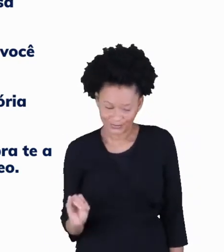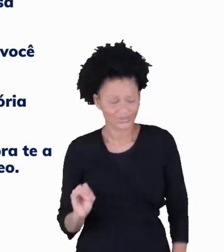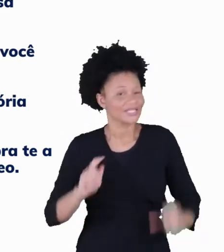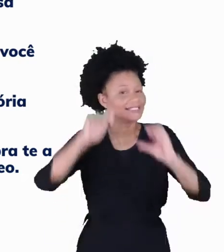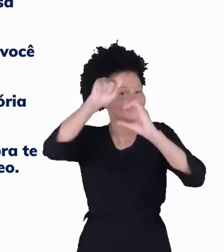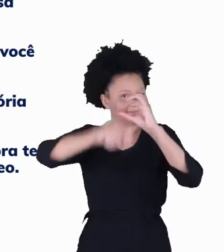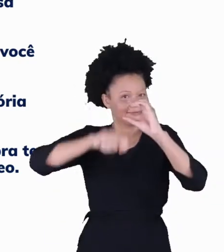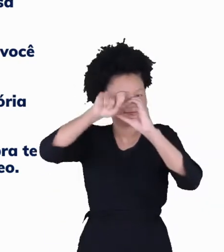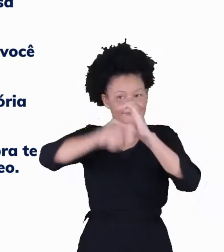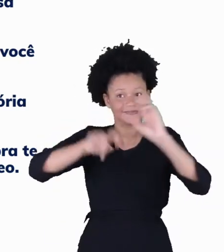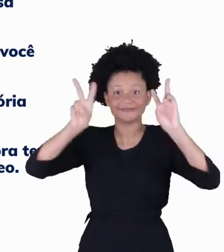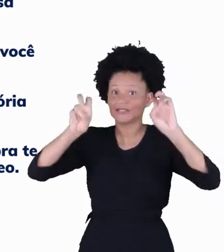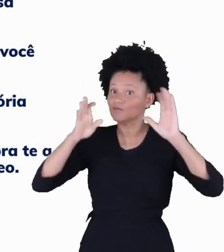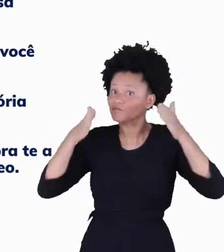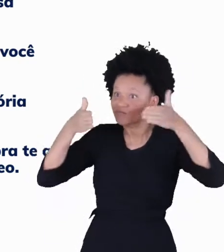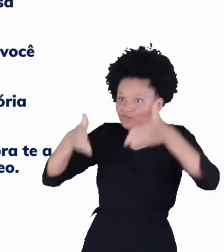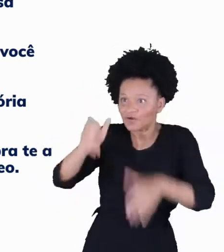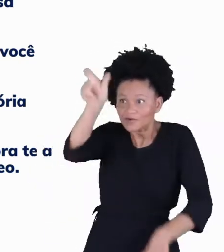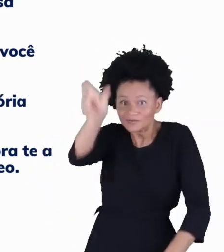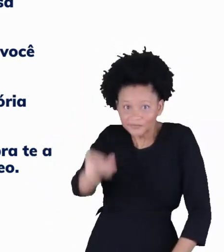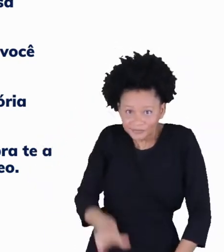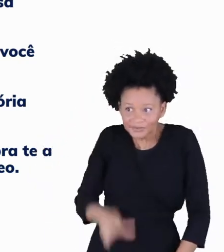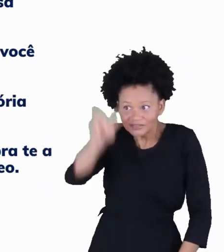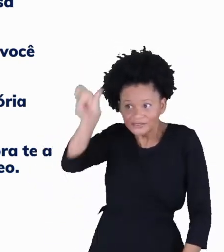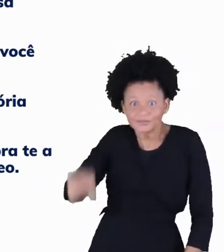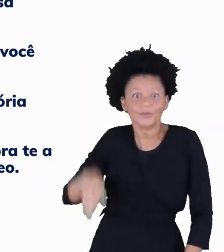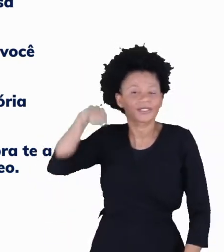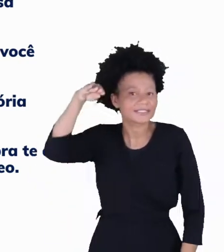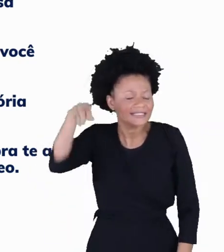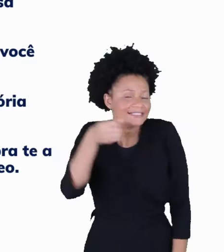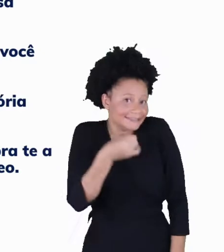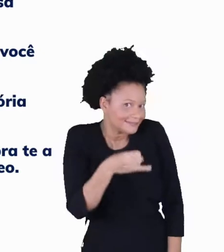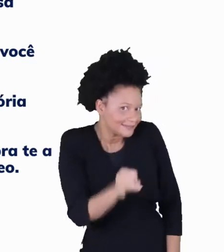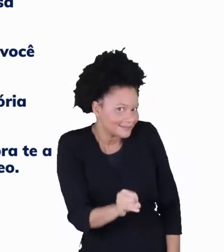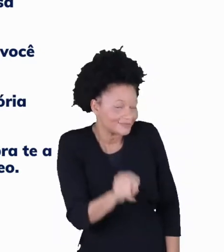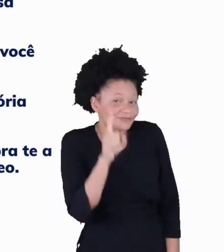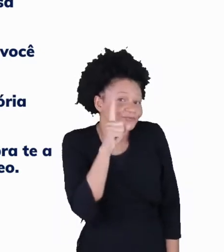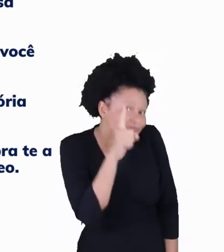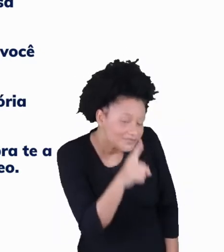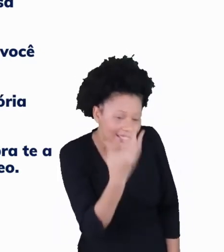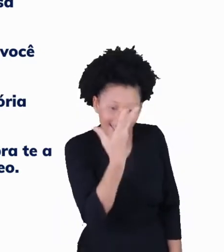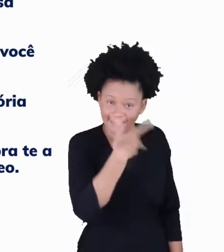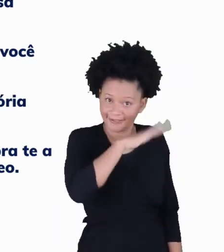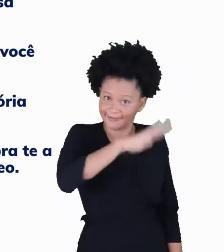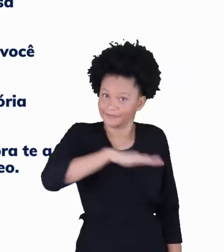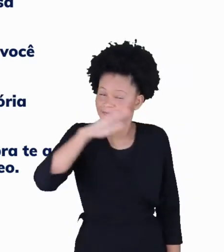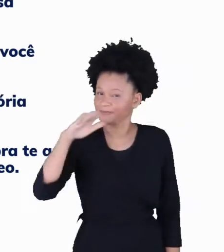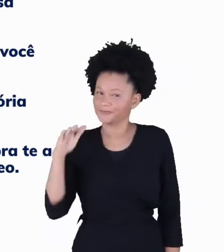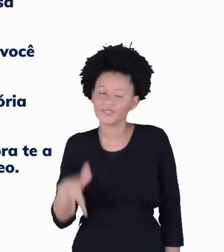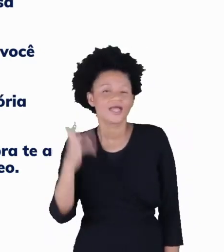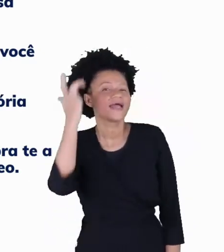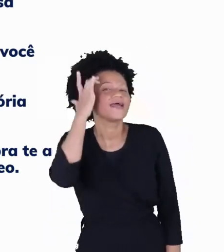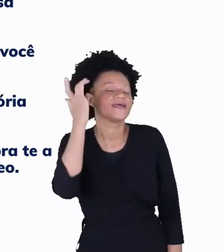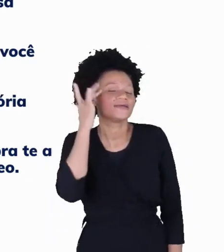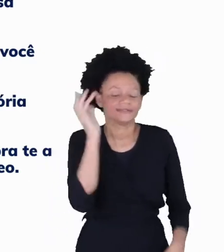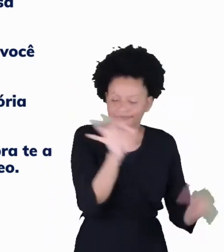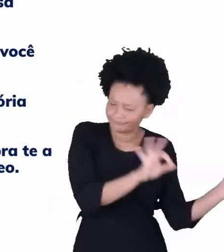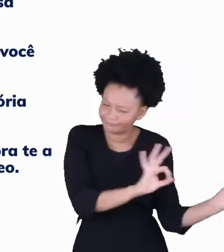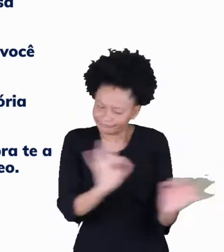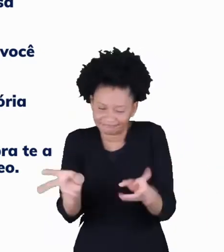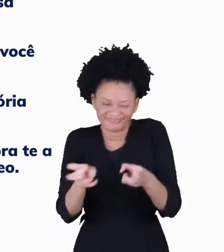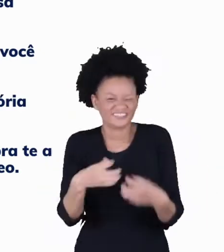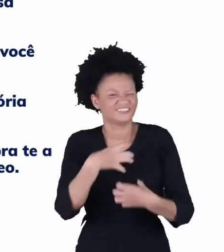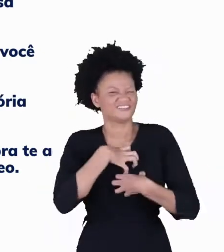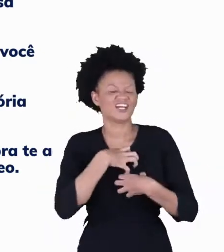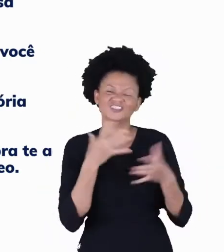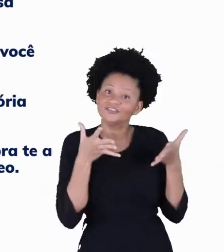Oi, este é um vídeo pra gente crescida. Se você é criança, eu acho que você vai achar esse vídeo